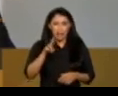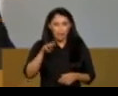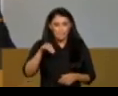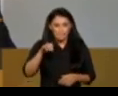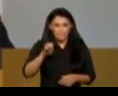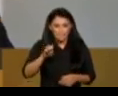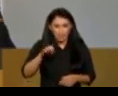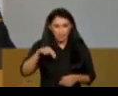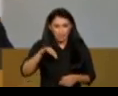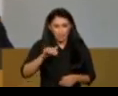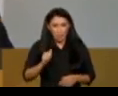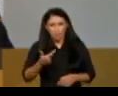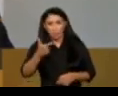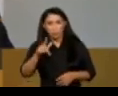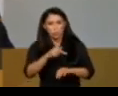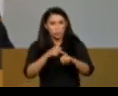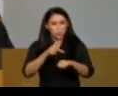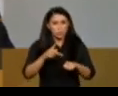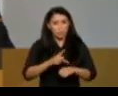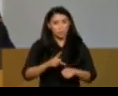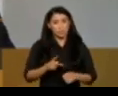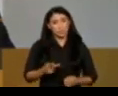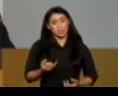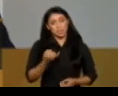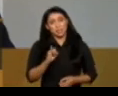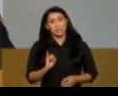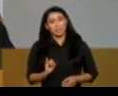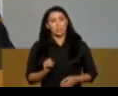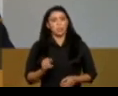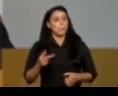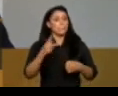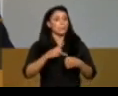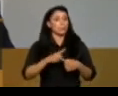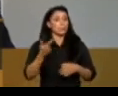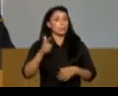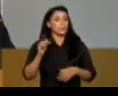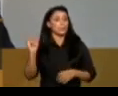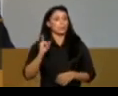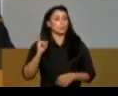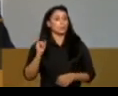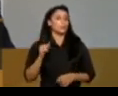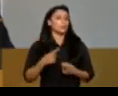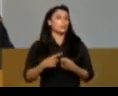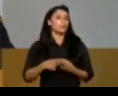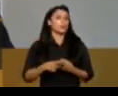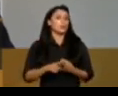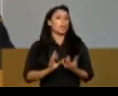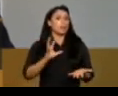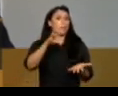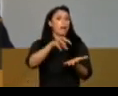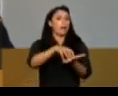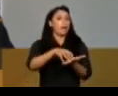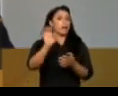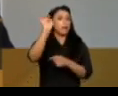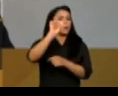Que coloca em polos opostos, e nos últimos dias temos visto conflitos armados, a Armênia